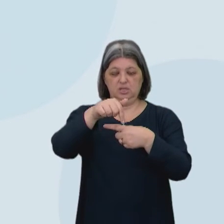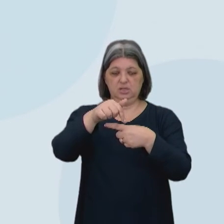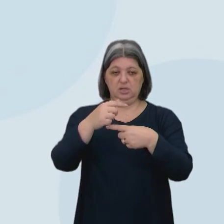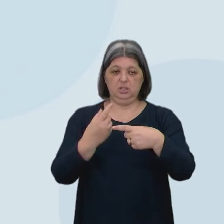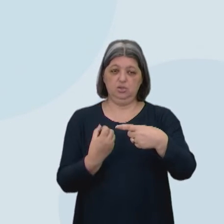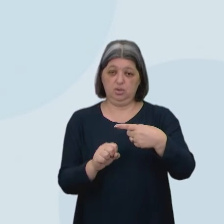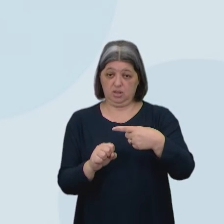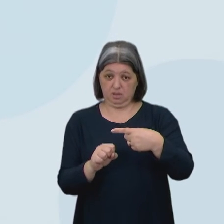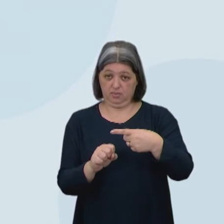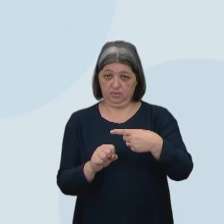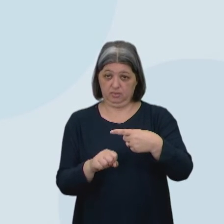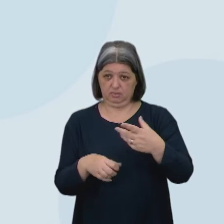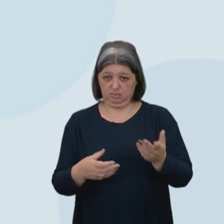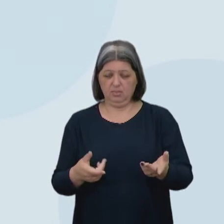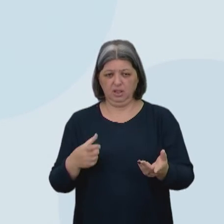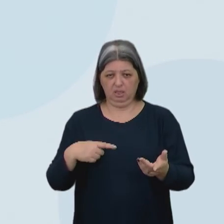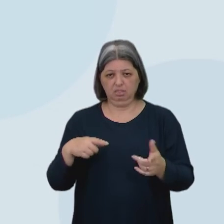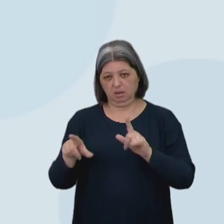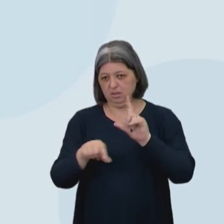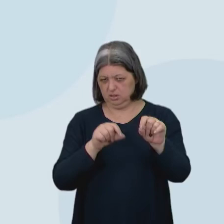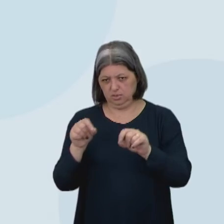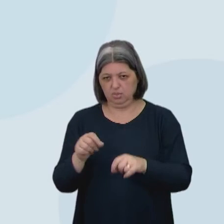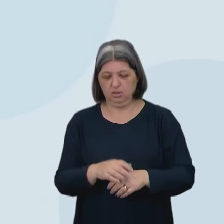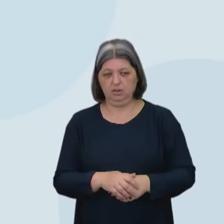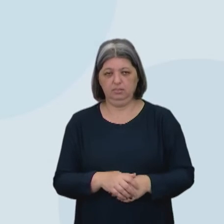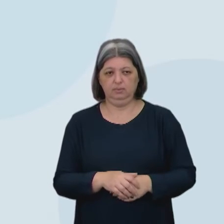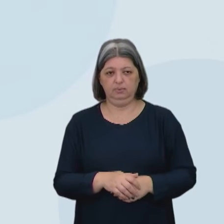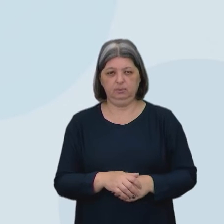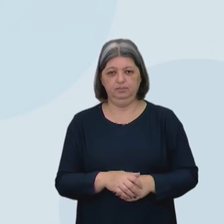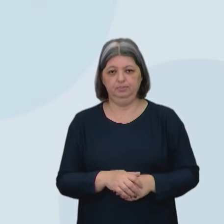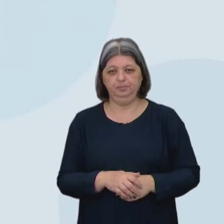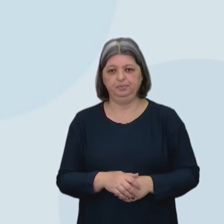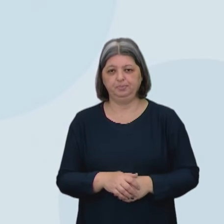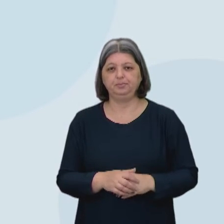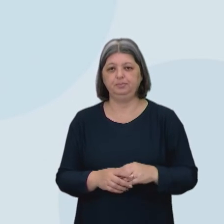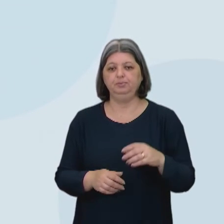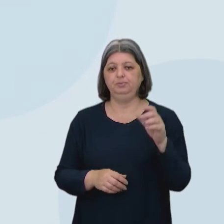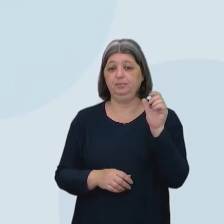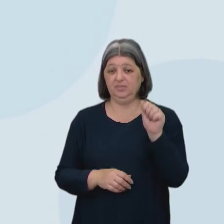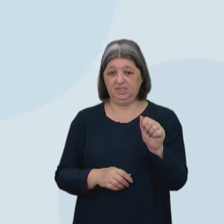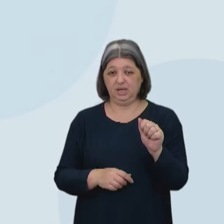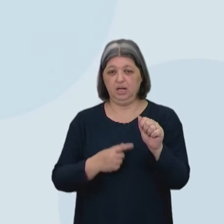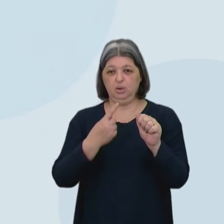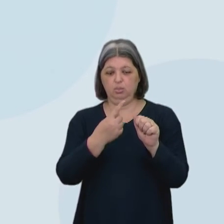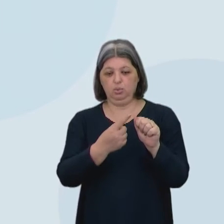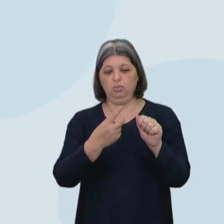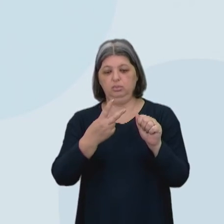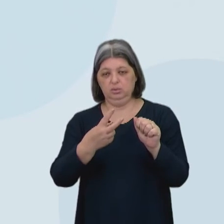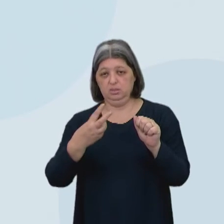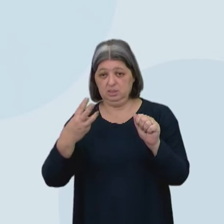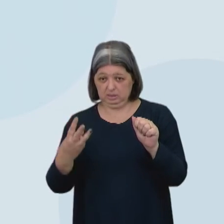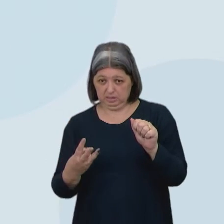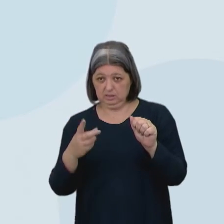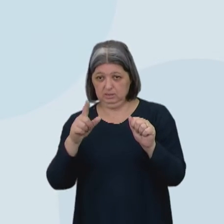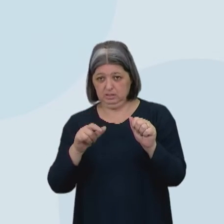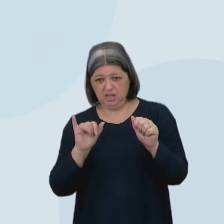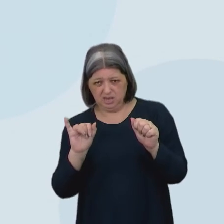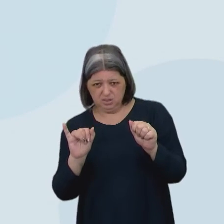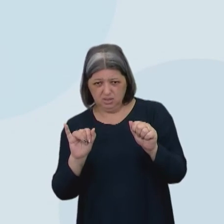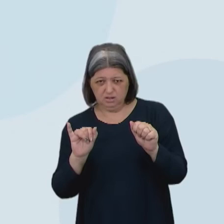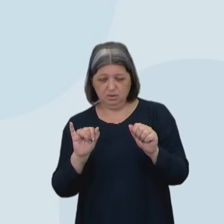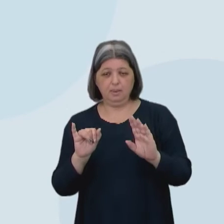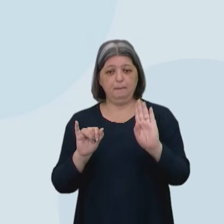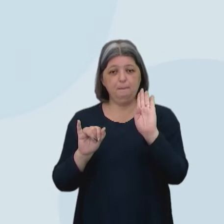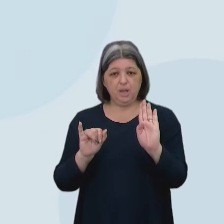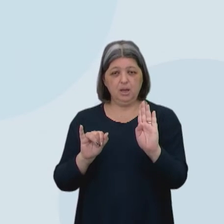ou irracional? Tem as alternativas. Será que o 1, o 2 e o 3, alternativa A, que são os irracionais? Será que o 2,